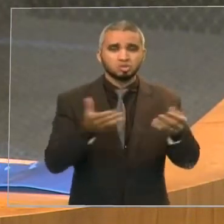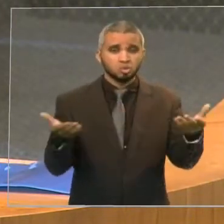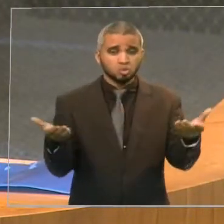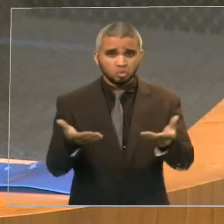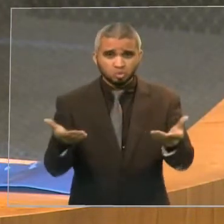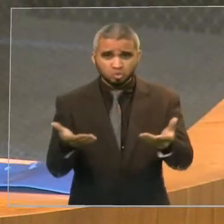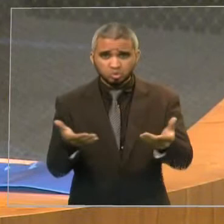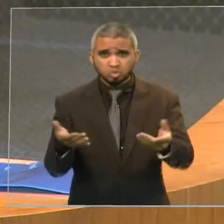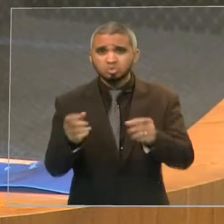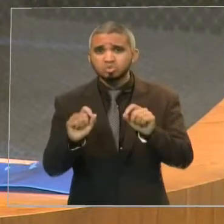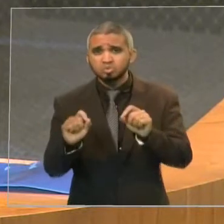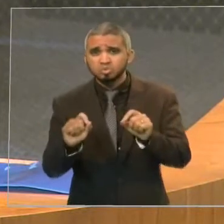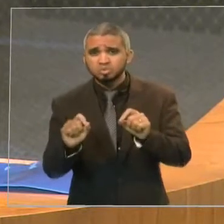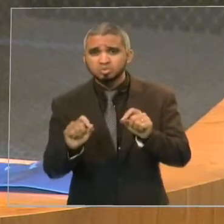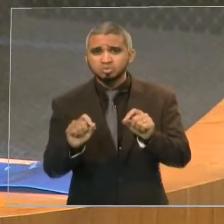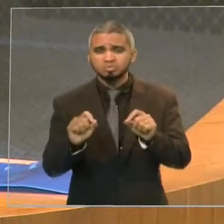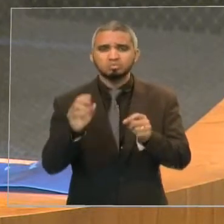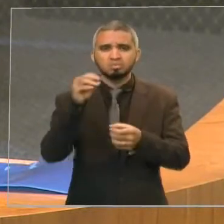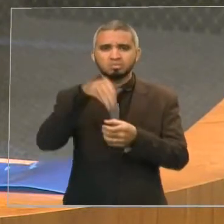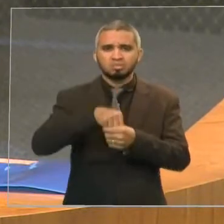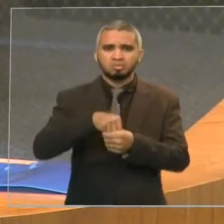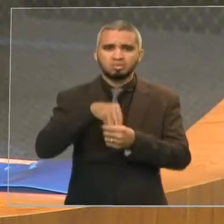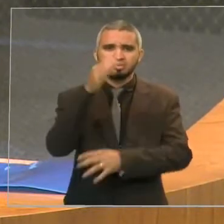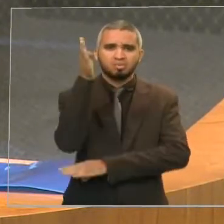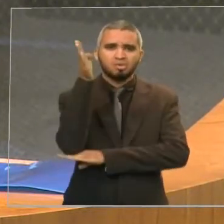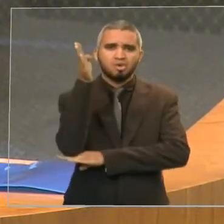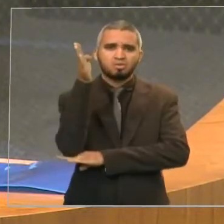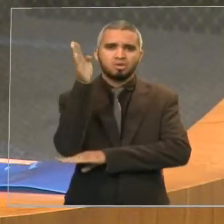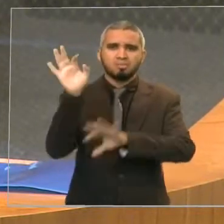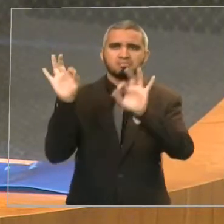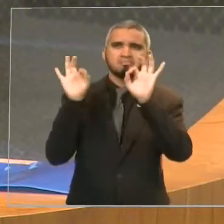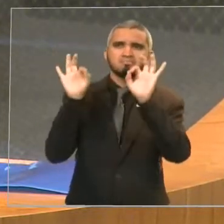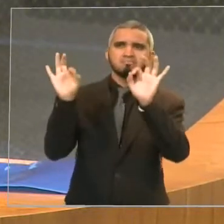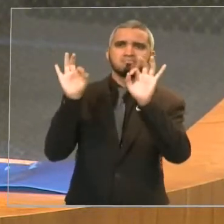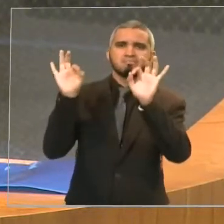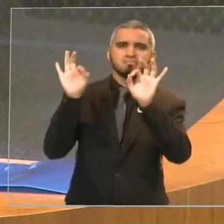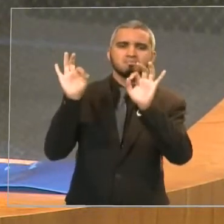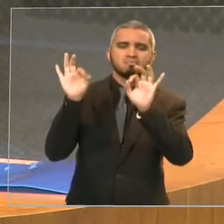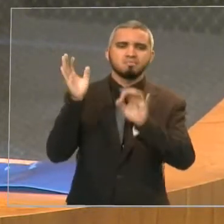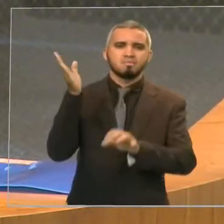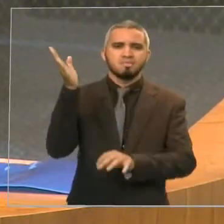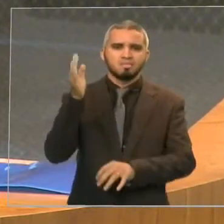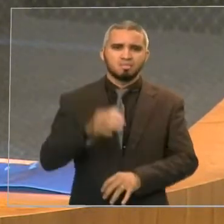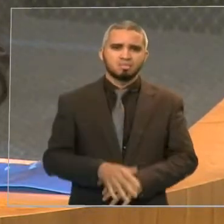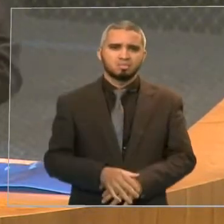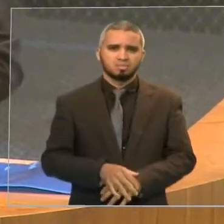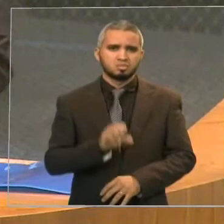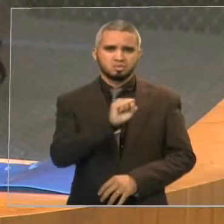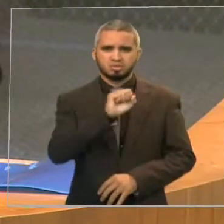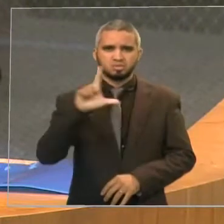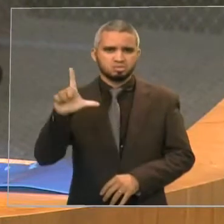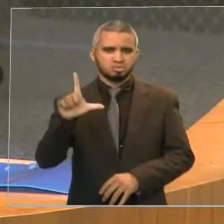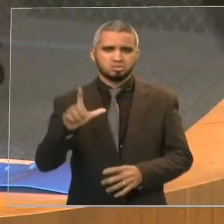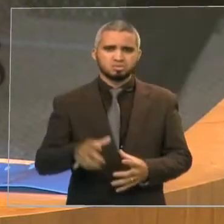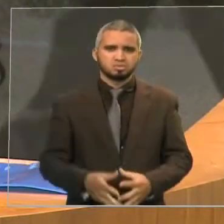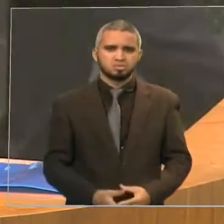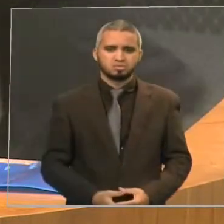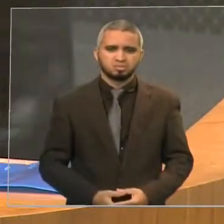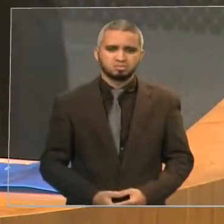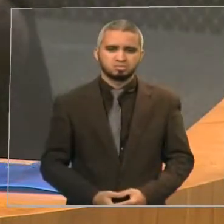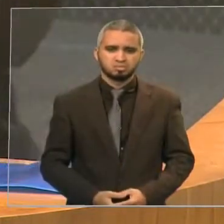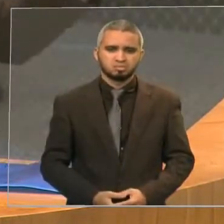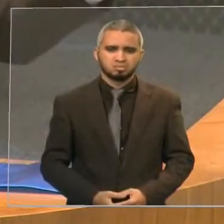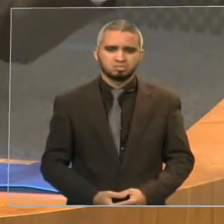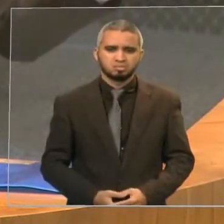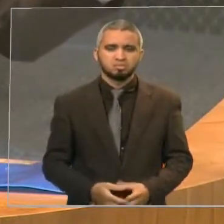pelo Maranhão dentro de um hotel 5 estrelas na Ponta da Areia, em São Luís. Aí